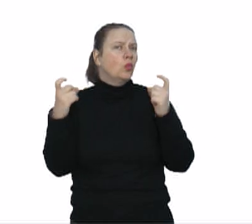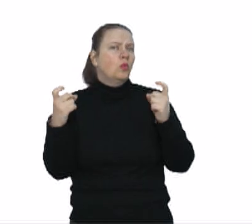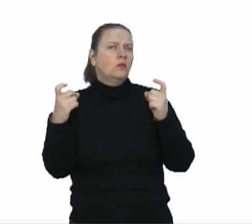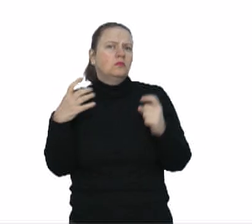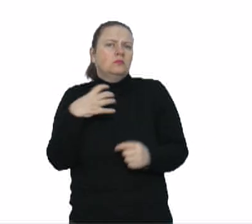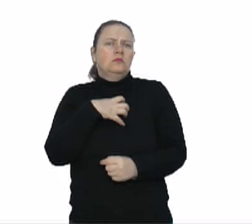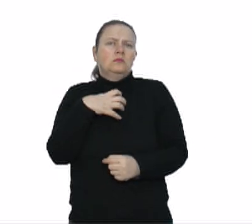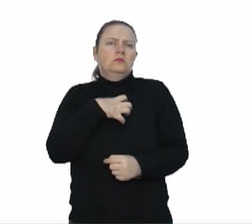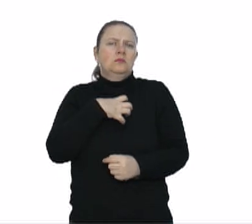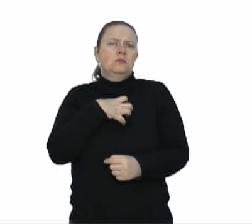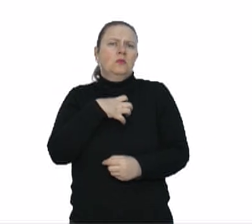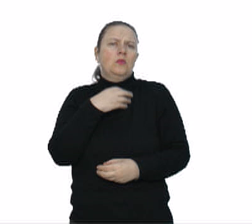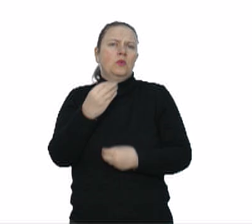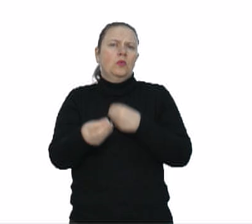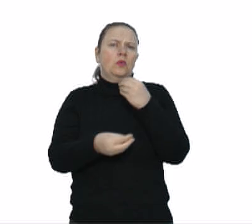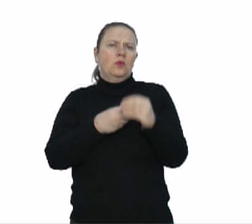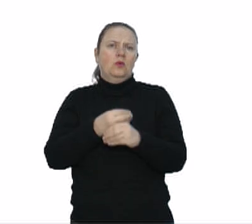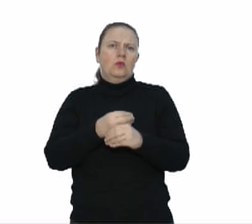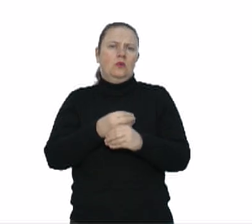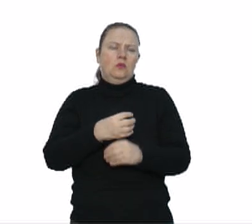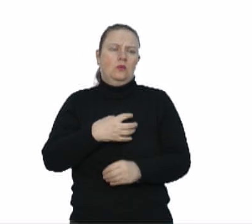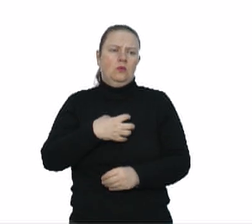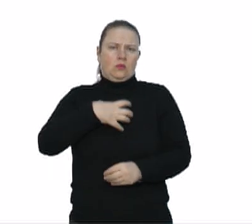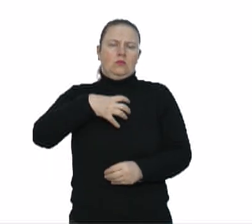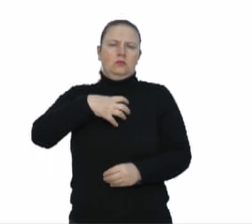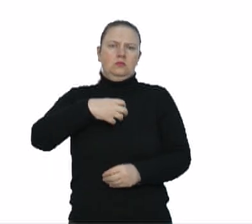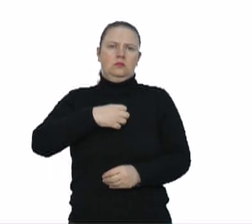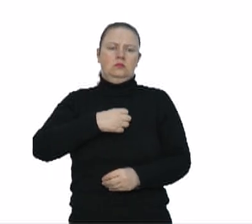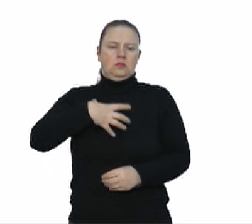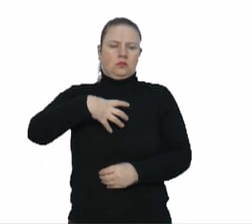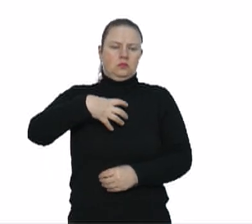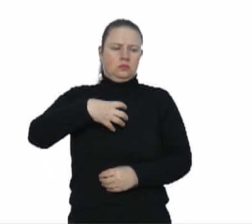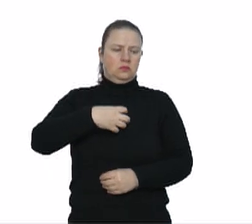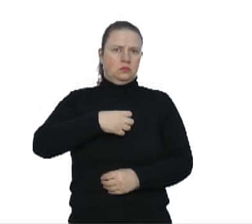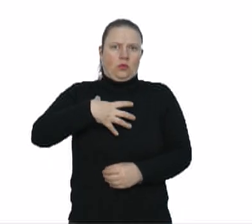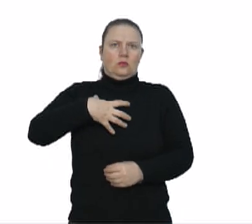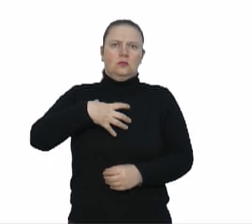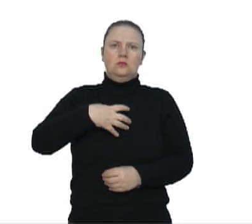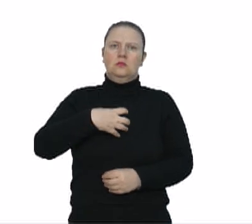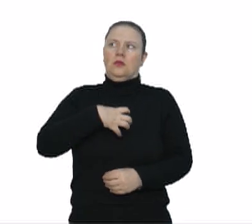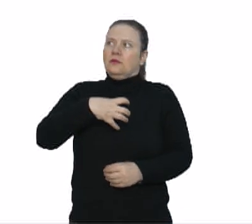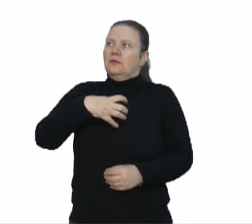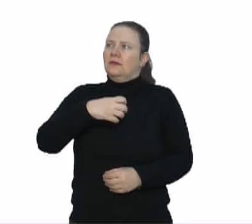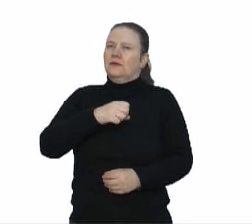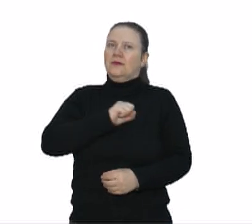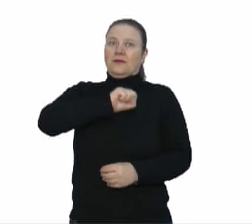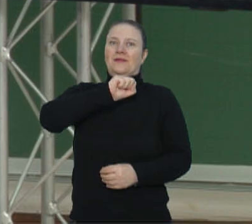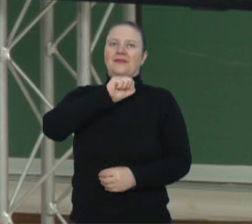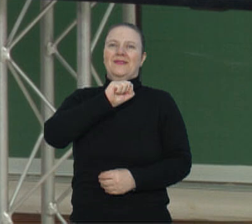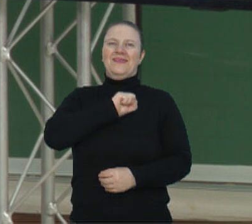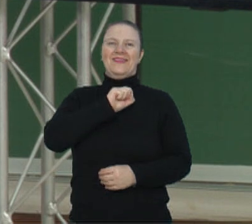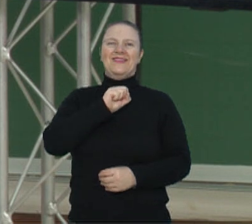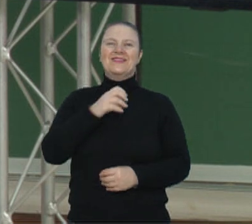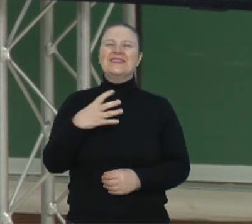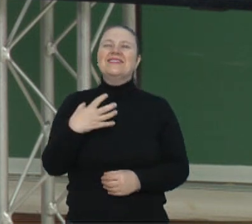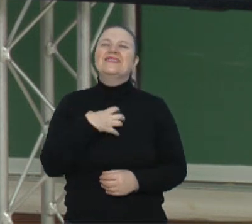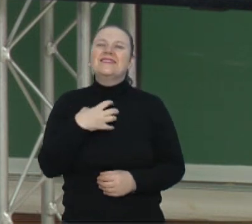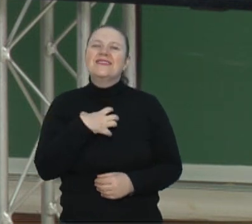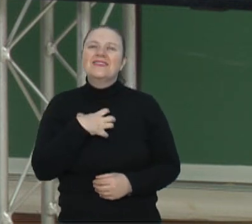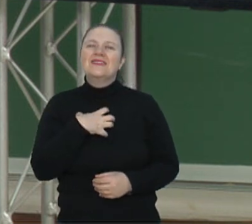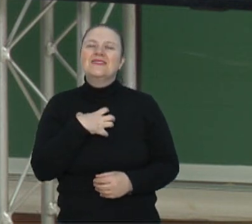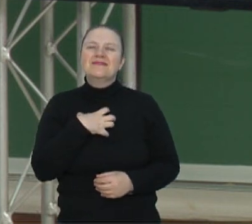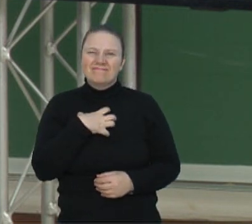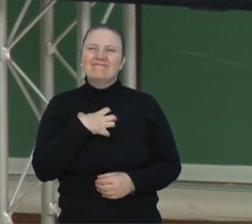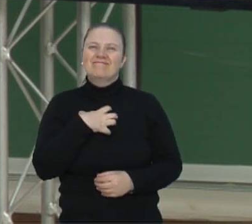sensação produzida quando a vibração da onda sonora atinge o ouvido. Então, vamos imaginar aqui uma fonte